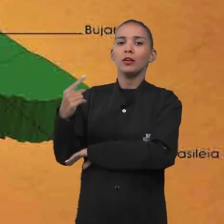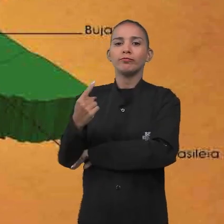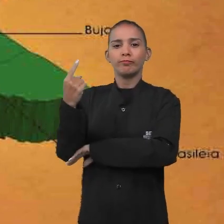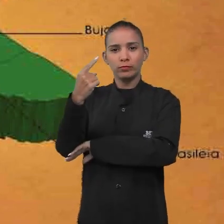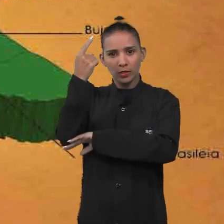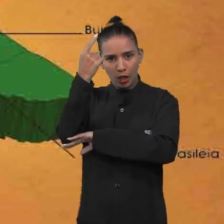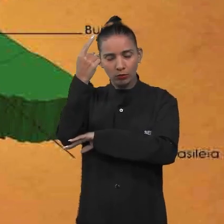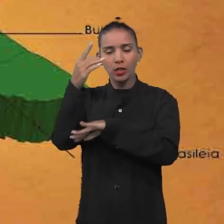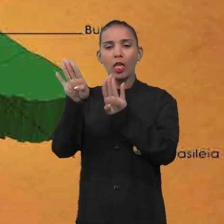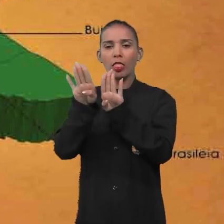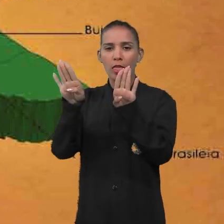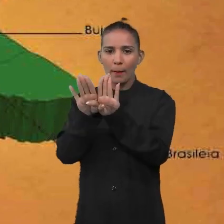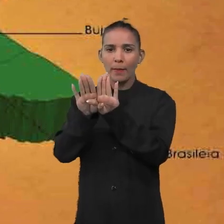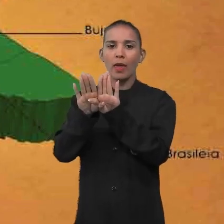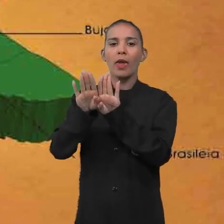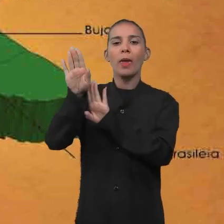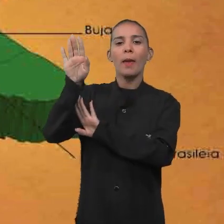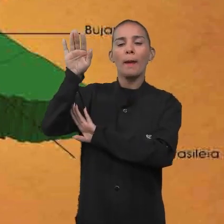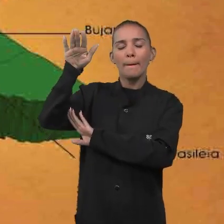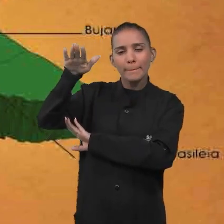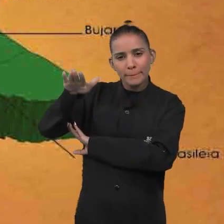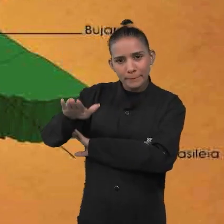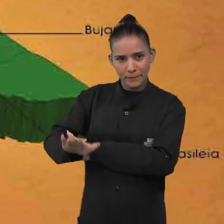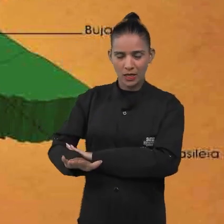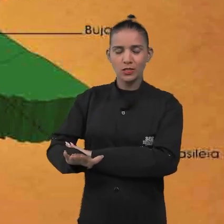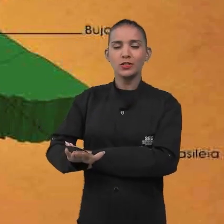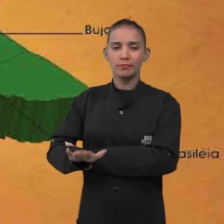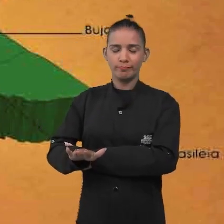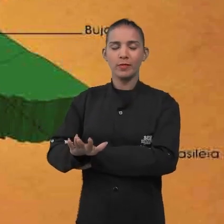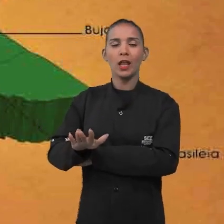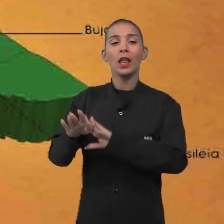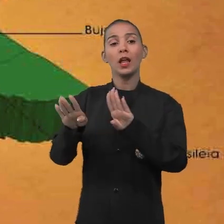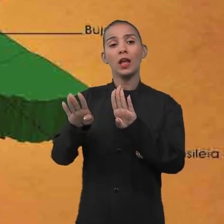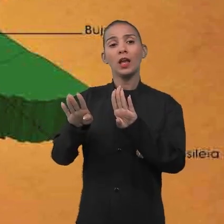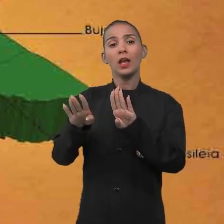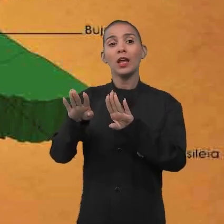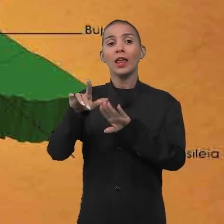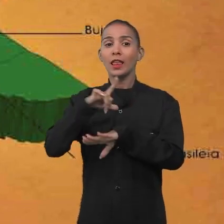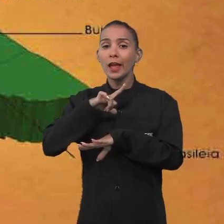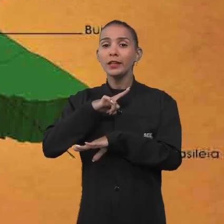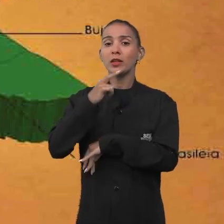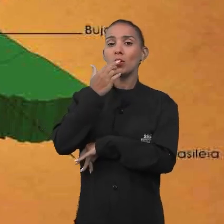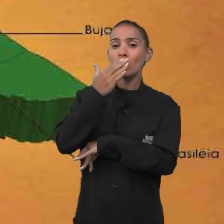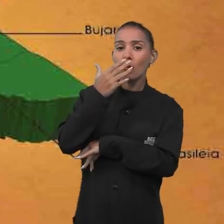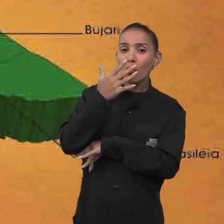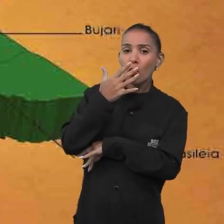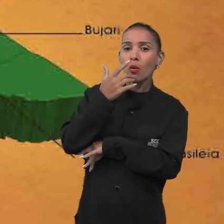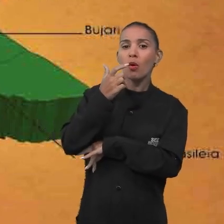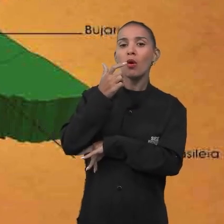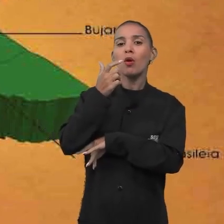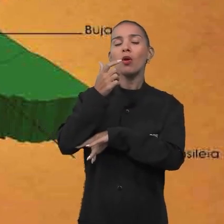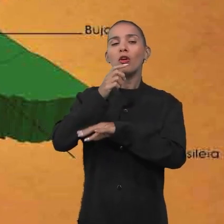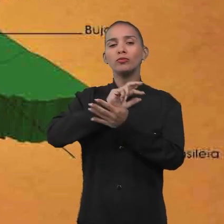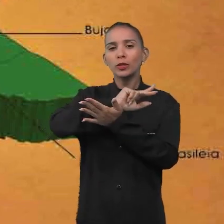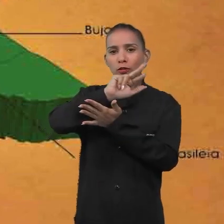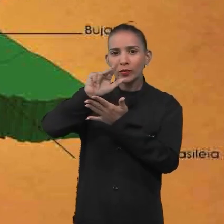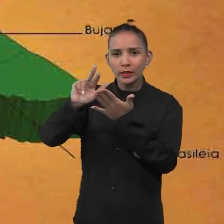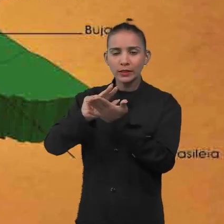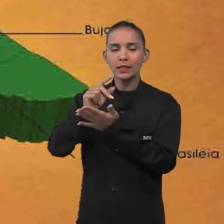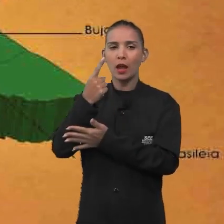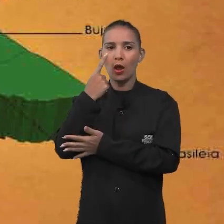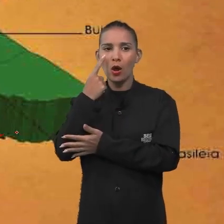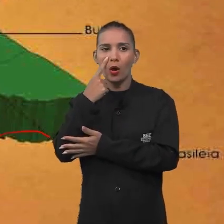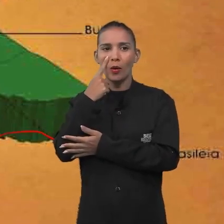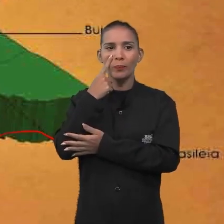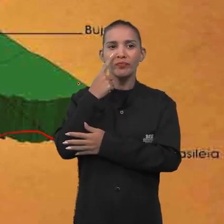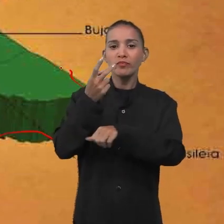menor altitude do estado. E elas estão distribuídas através de cores. Por exemplo, a parte verde, essa